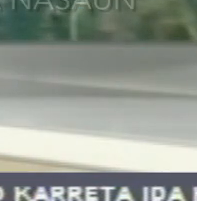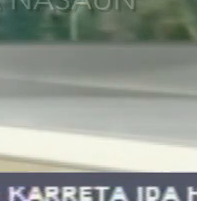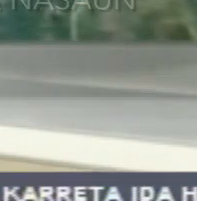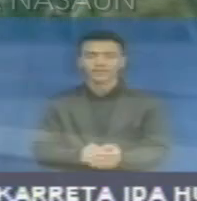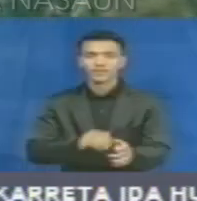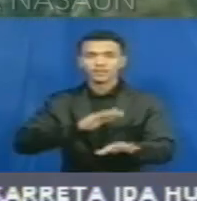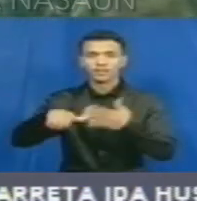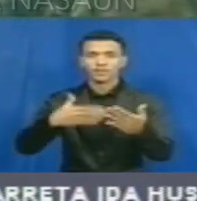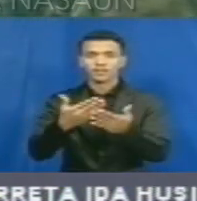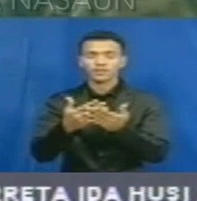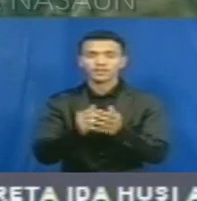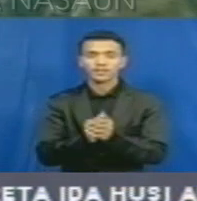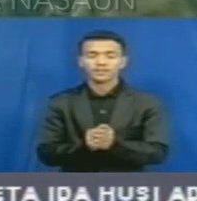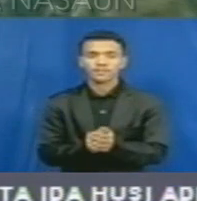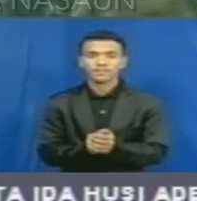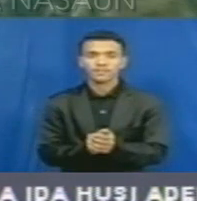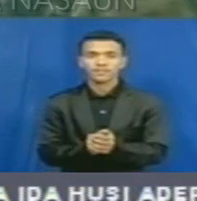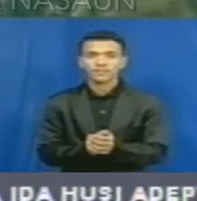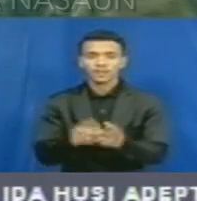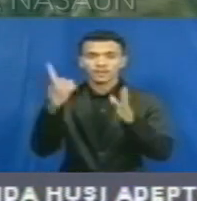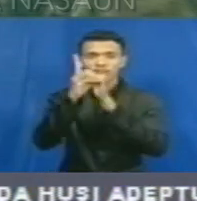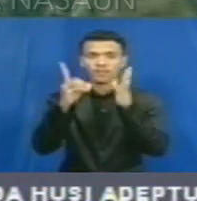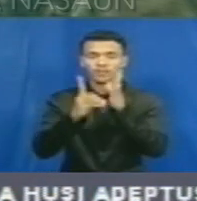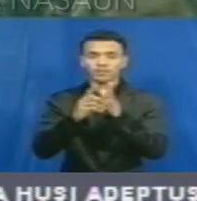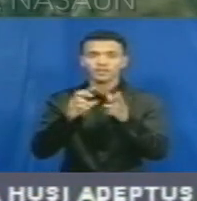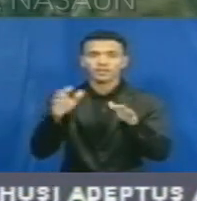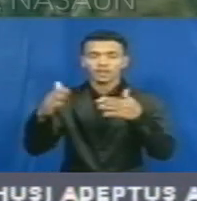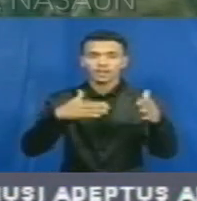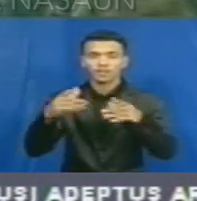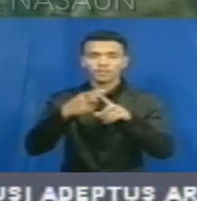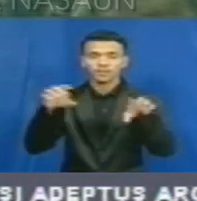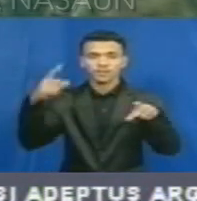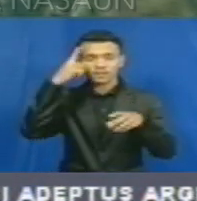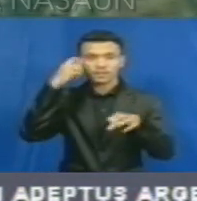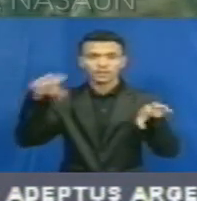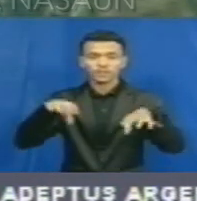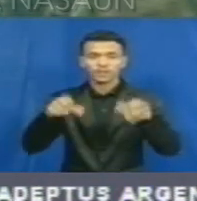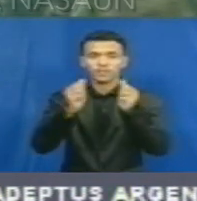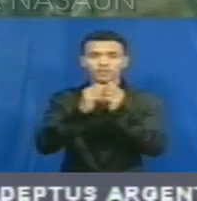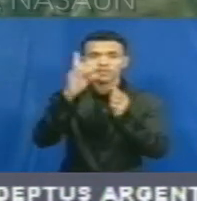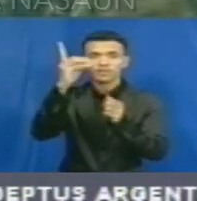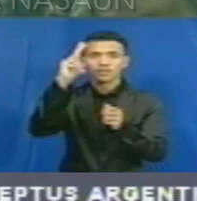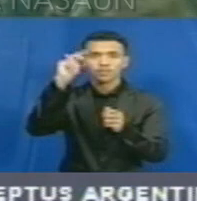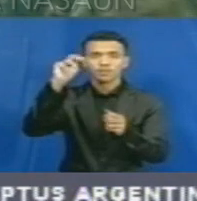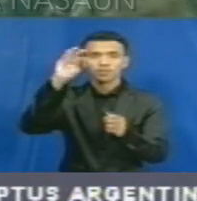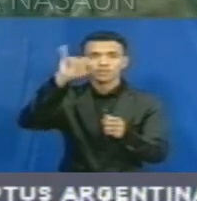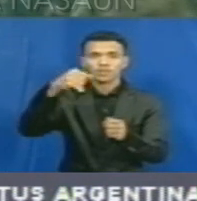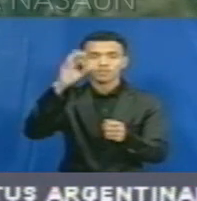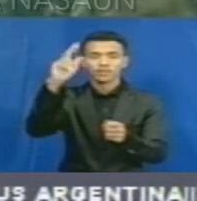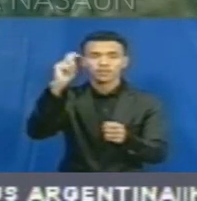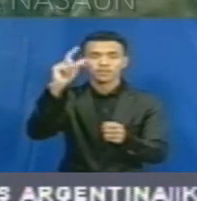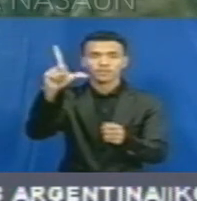Diak telespectadores, Rádio No Televisão Timor-Leste. Dados ne, RTTL recolhe também serviços mútu ca Direção Nacional de Meteorologia no